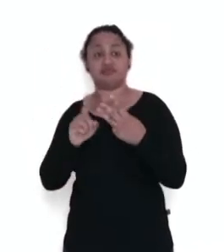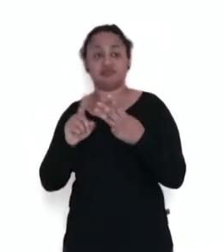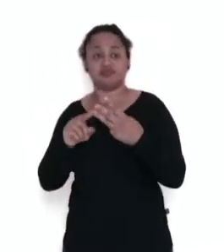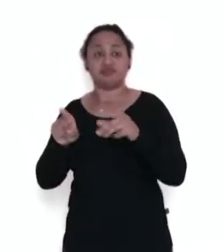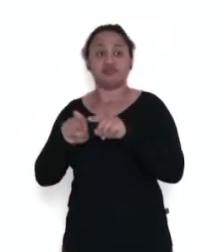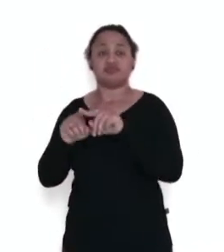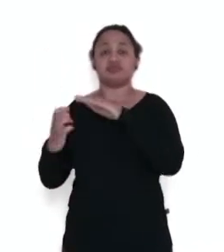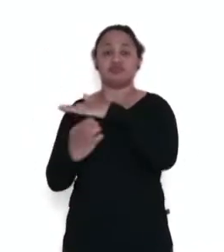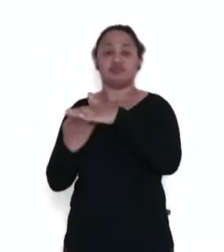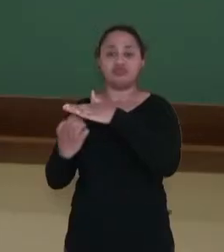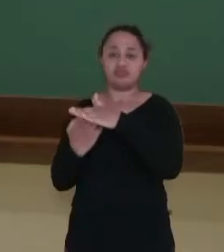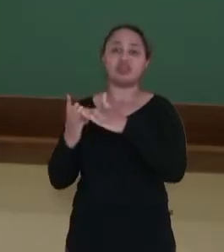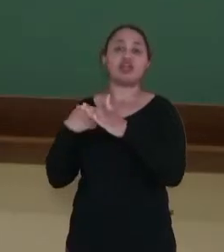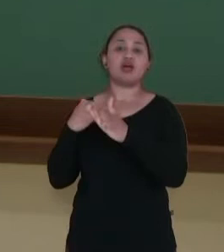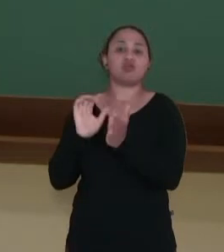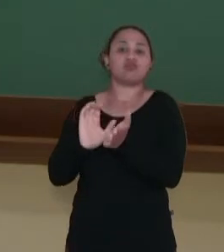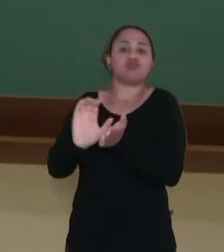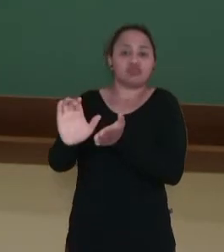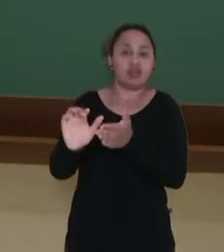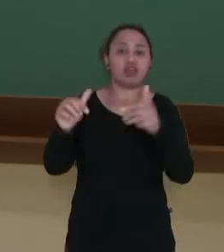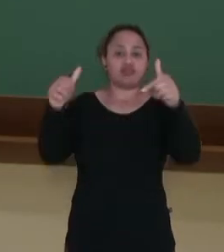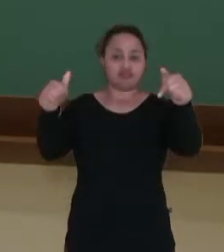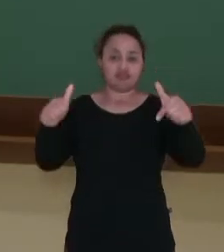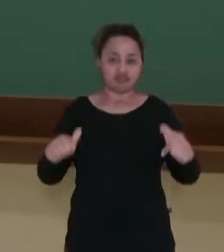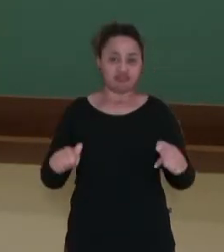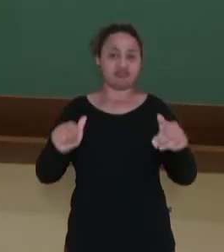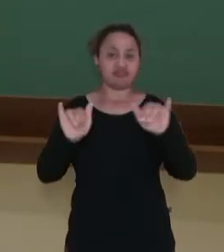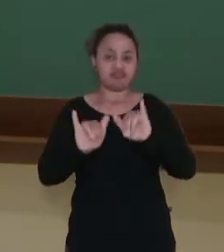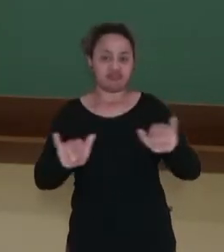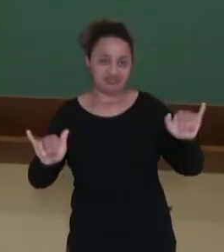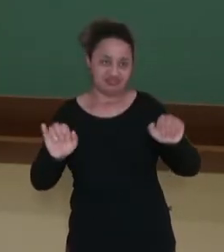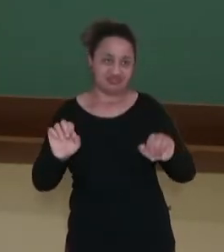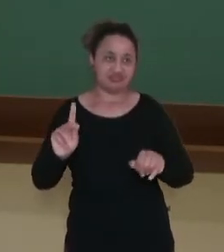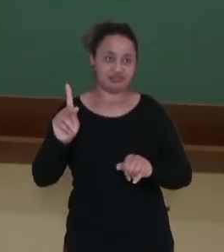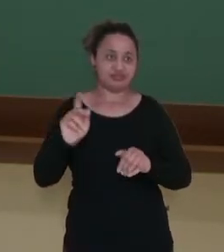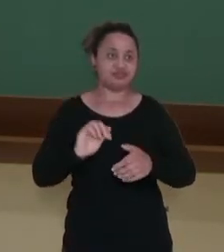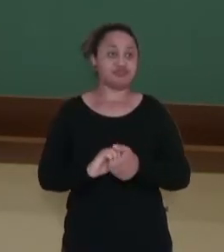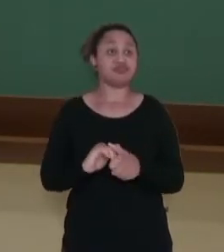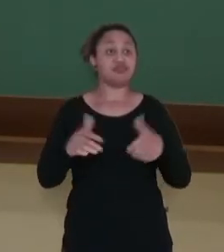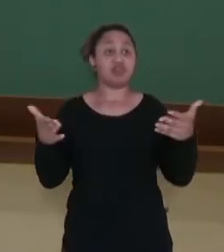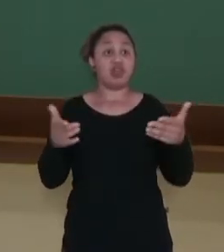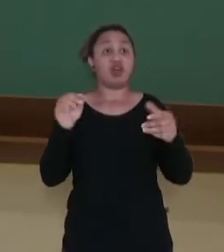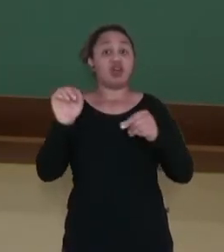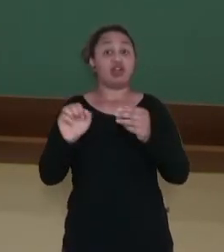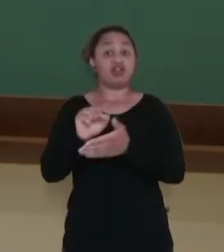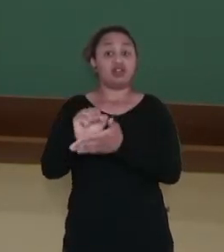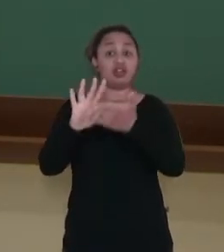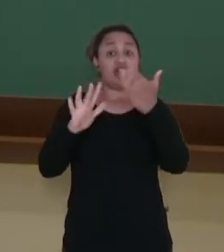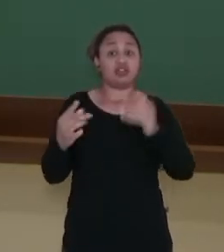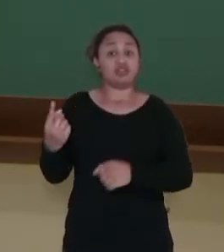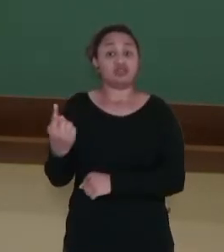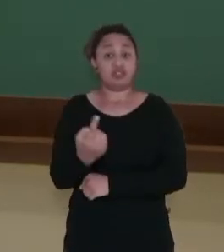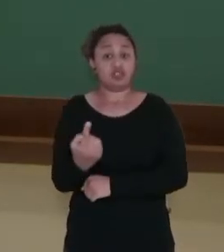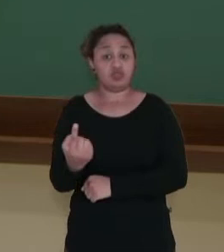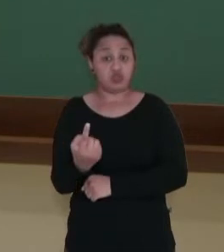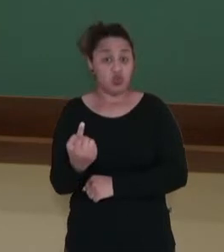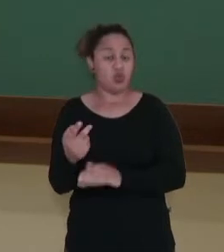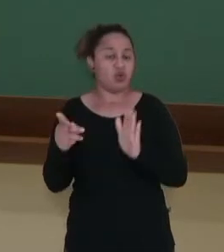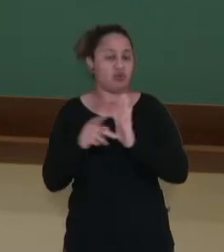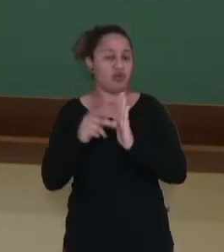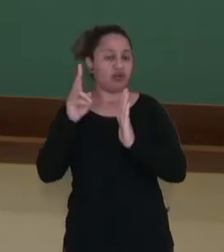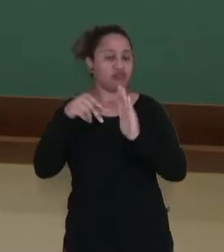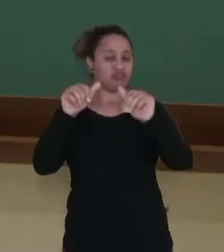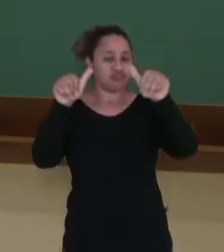a empresa que também patrocina este cartaz de campanha. Vamos aqui à primeira atividade em relação à leitura